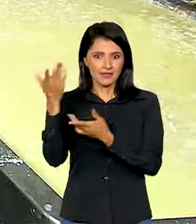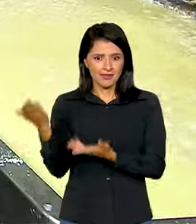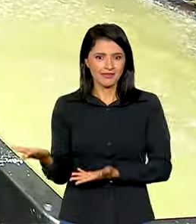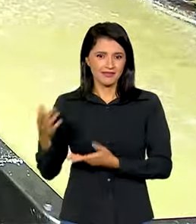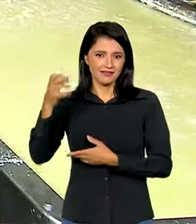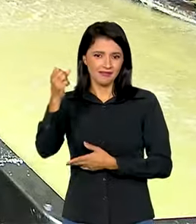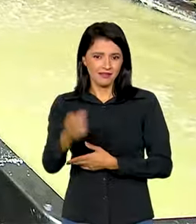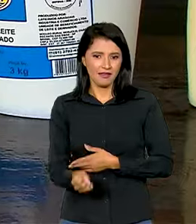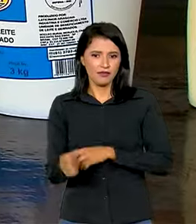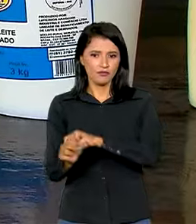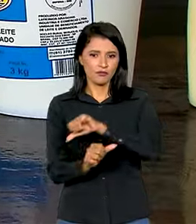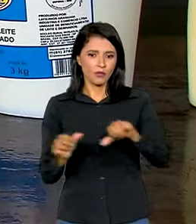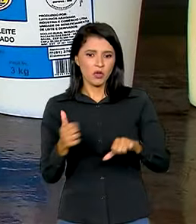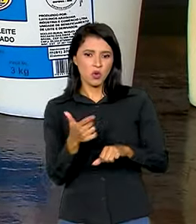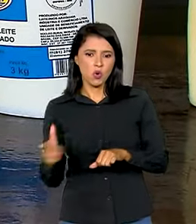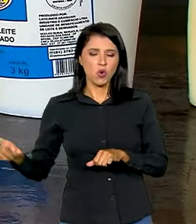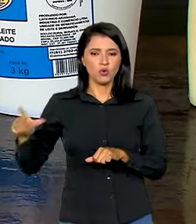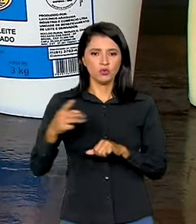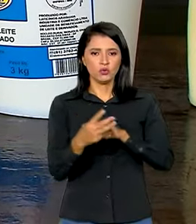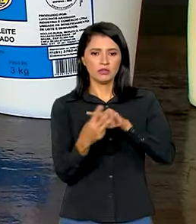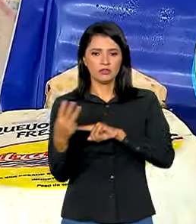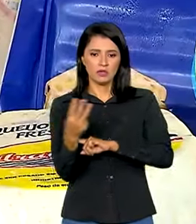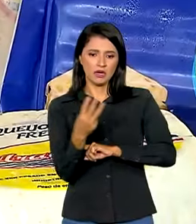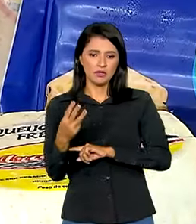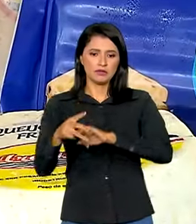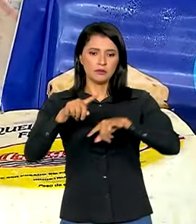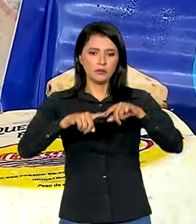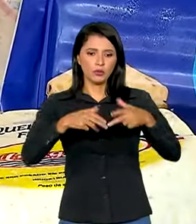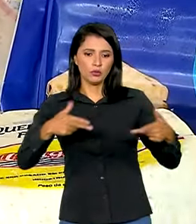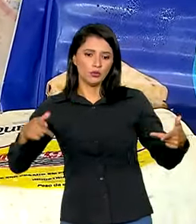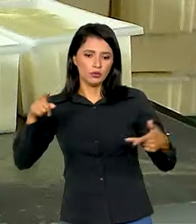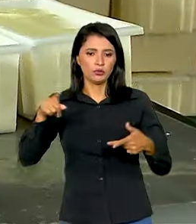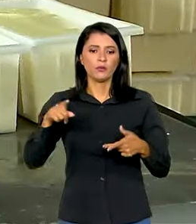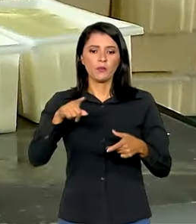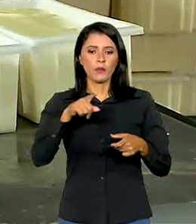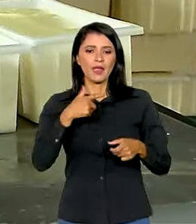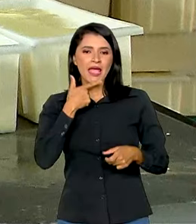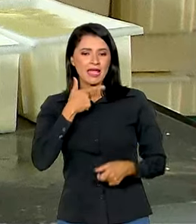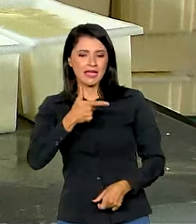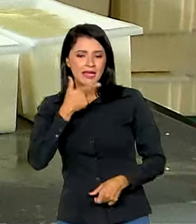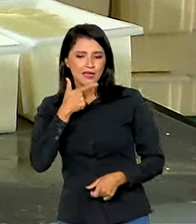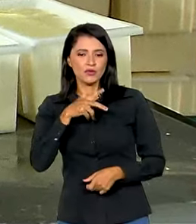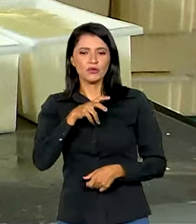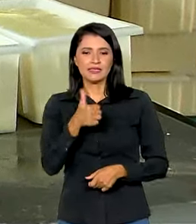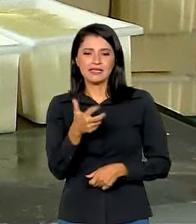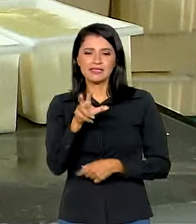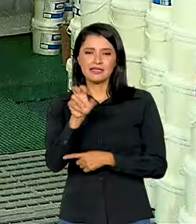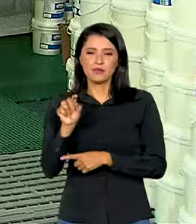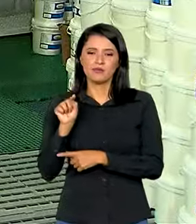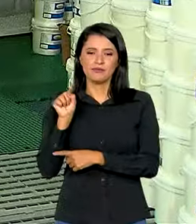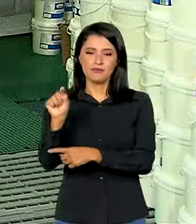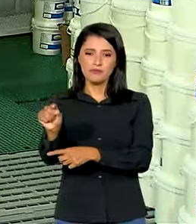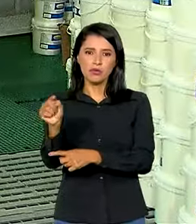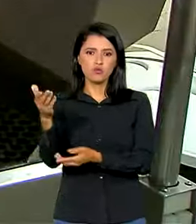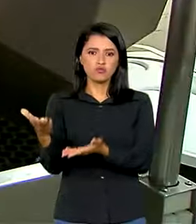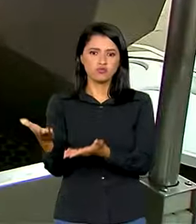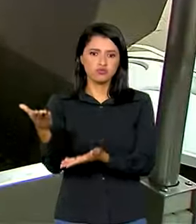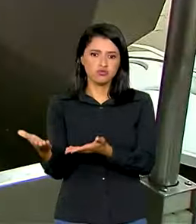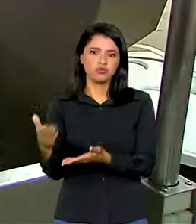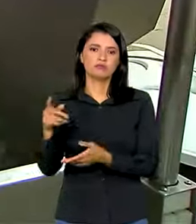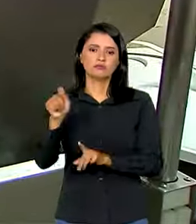transforma em outros 33 produtos. Só de queijo, são 150 mil quilos por mês.